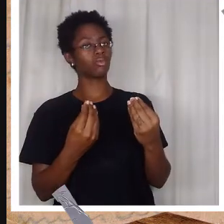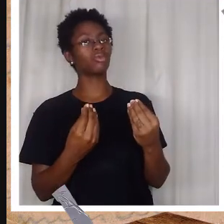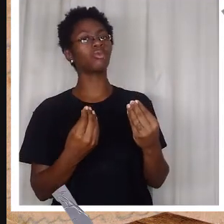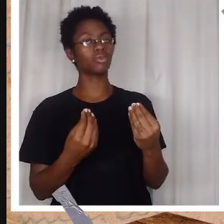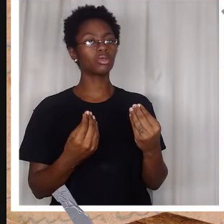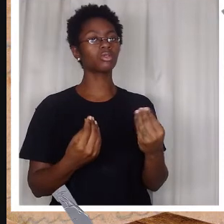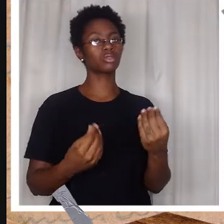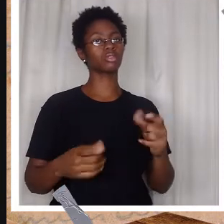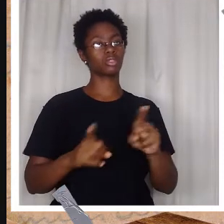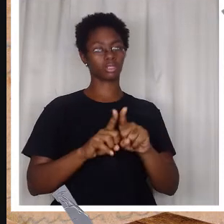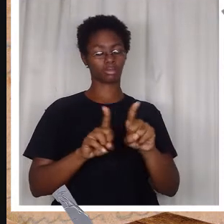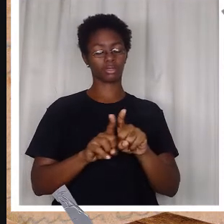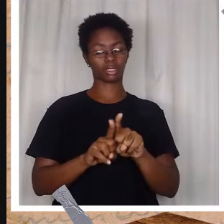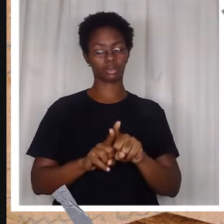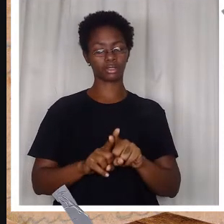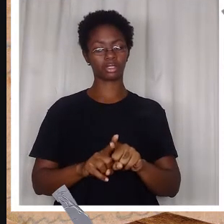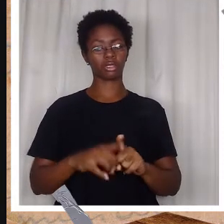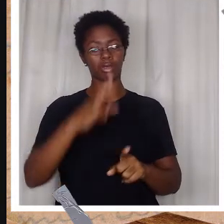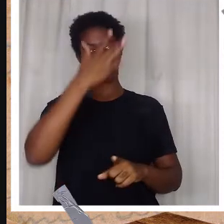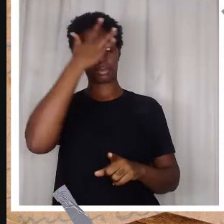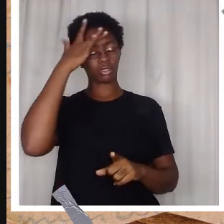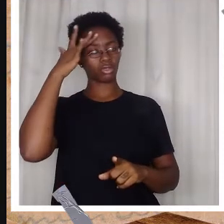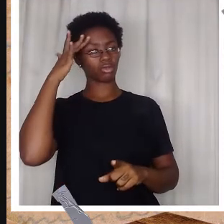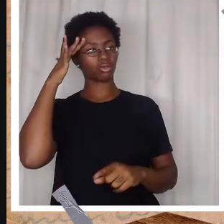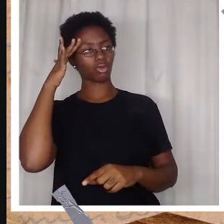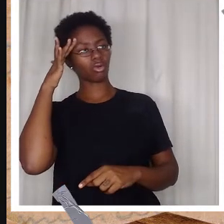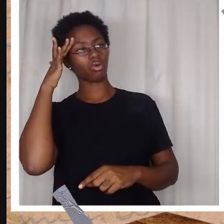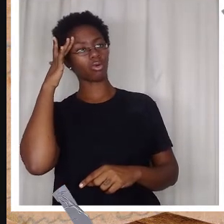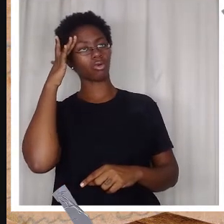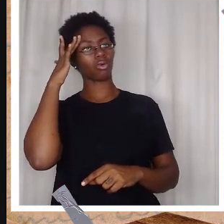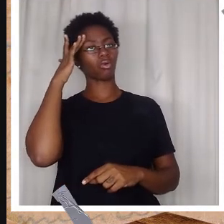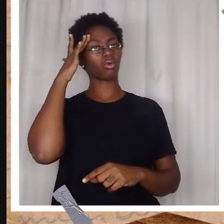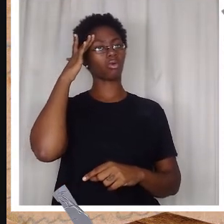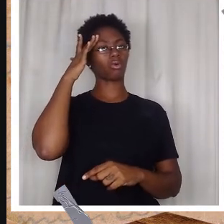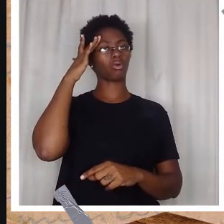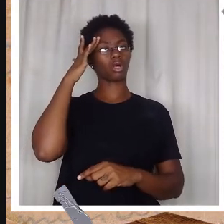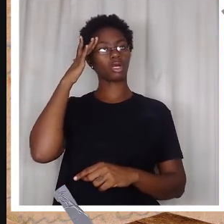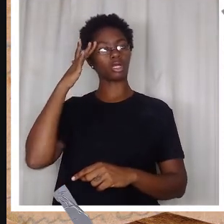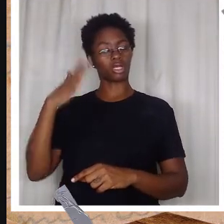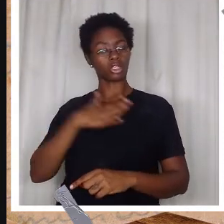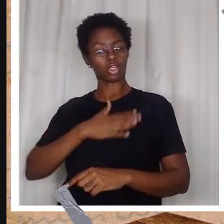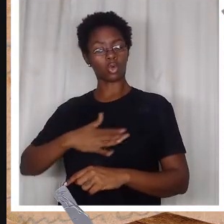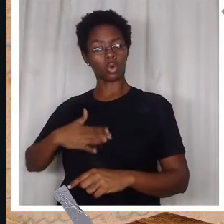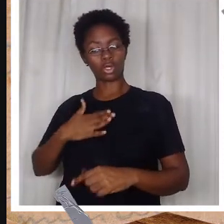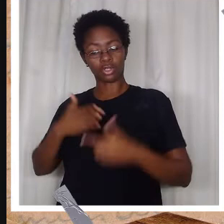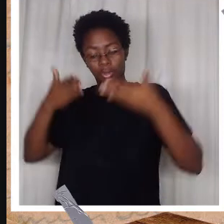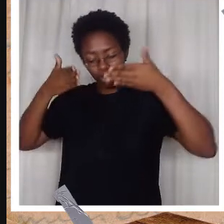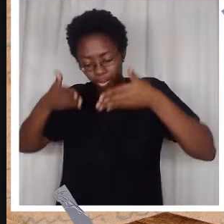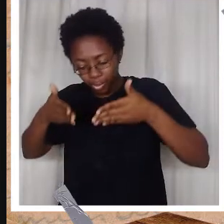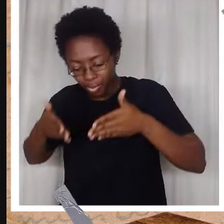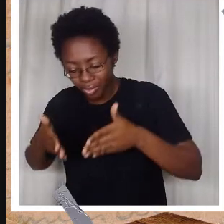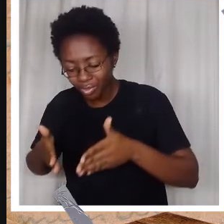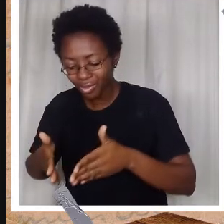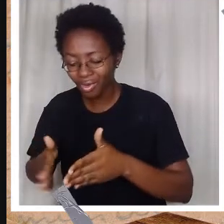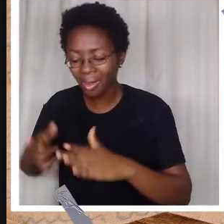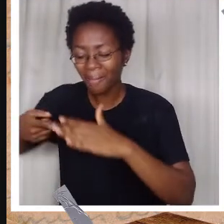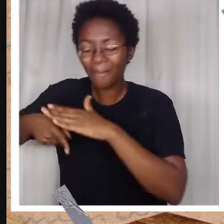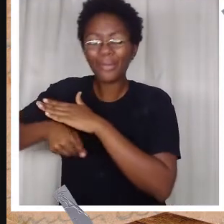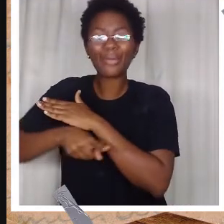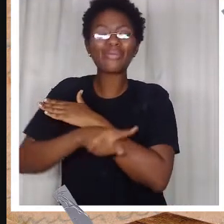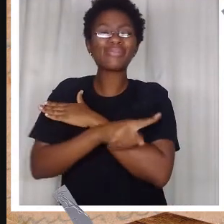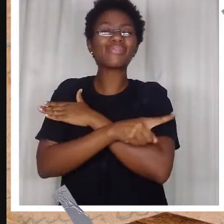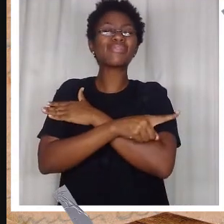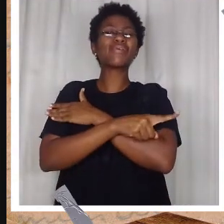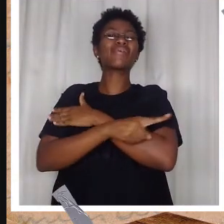griot, uma pessoa que adentra lindamente no universo feminino, e